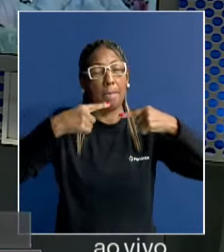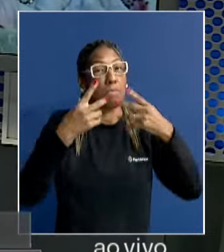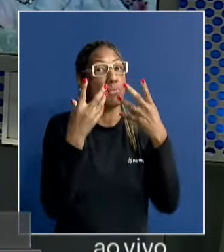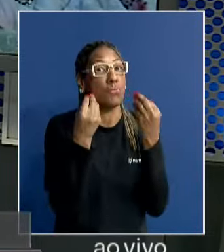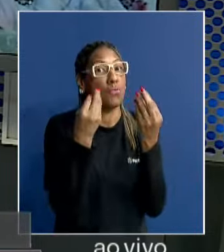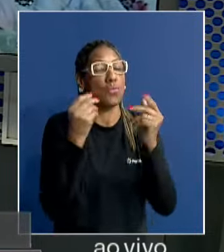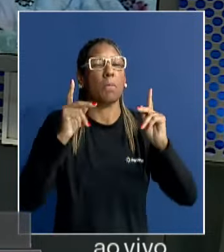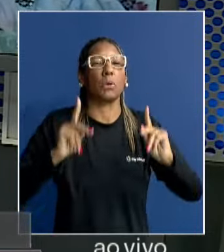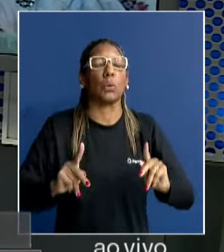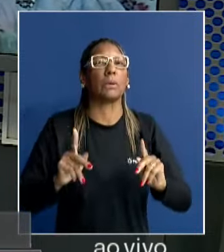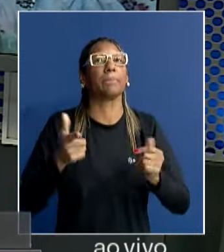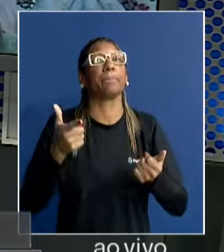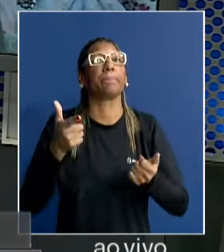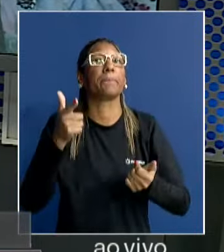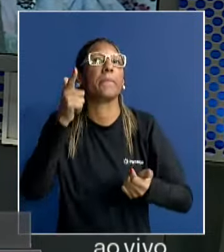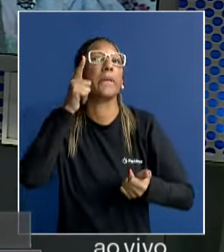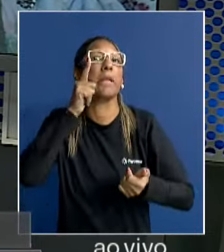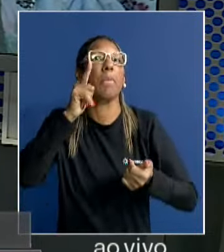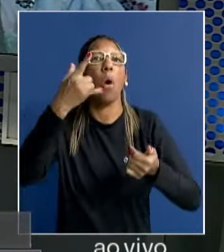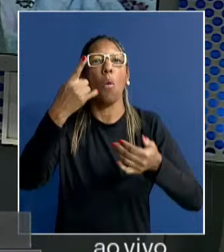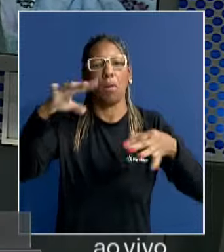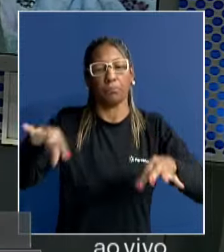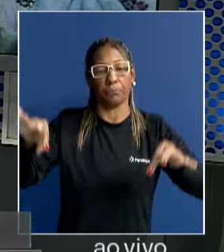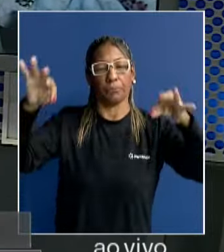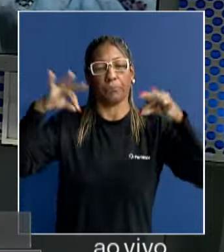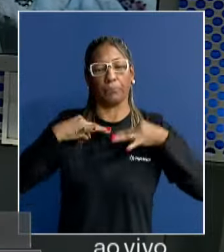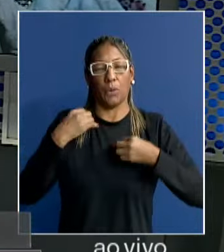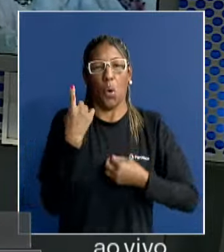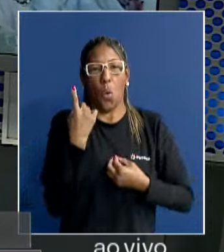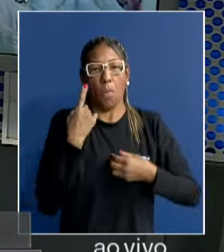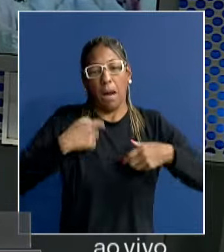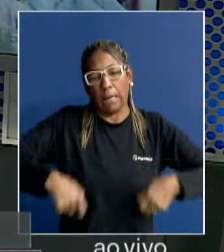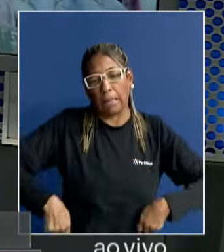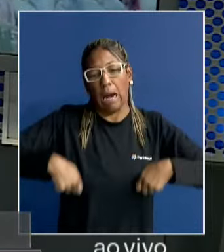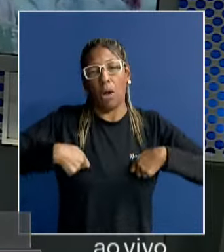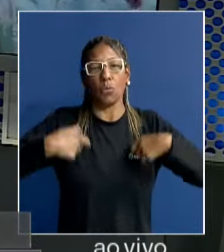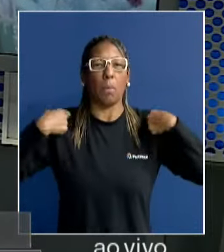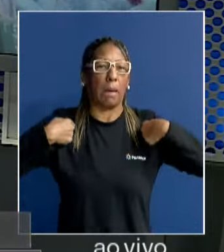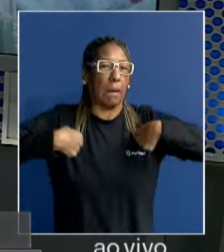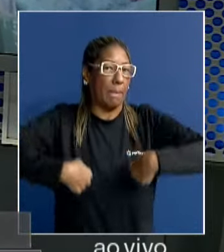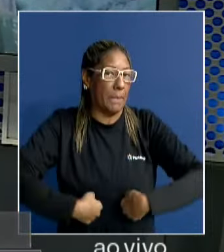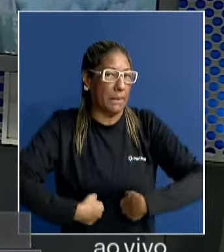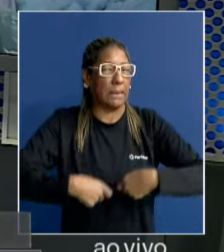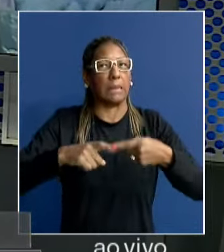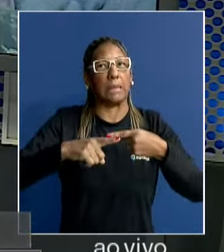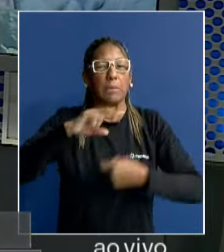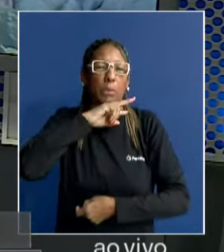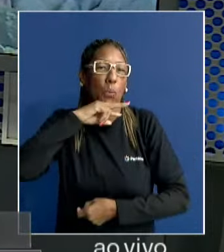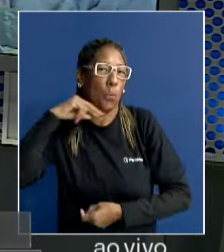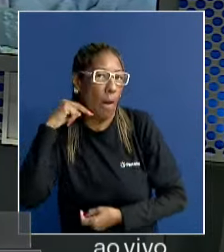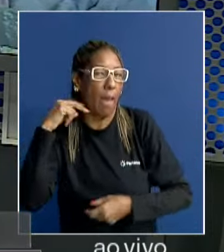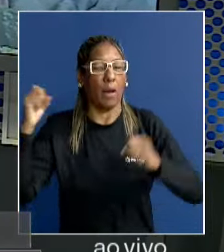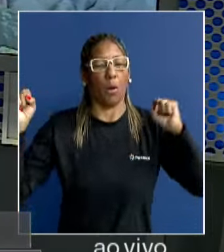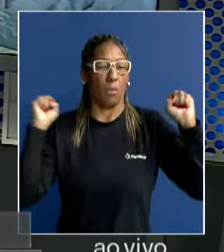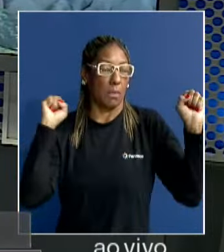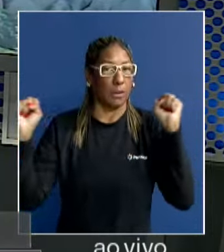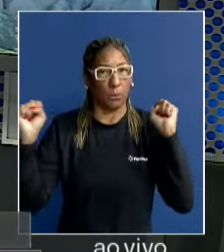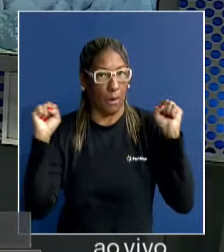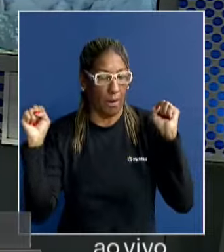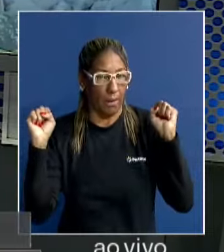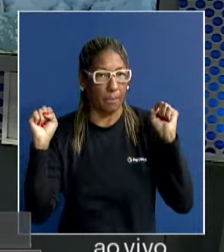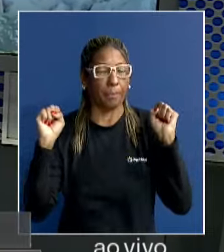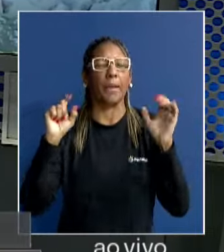pessoas teriam recebido uma peça de cada roupa, portanto, uma calça, uma camisa, uma cueca, uma toalha de banho, e